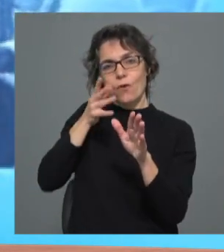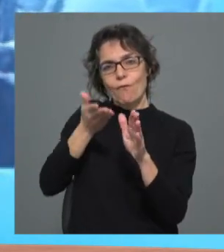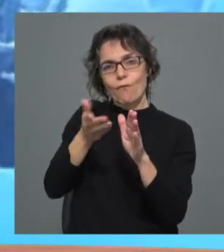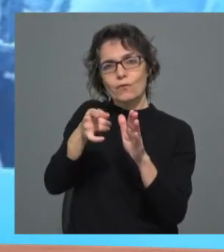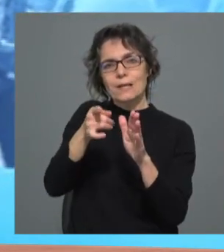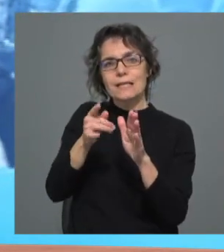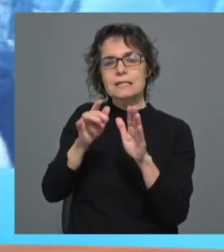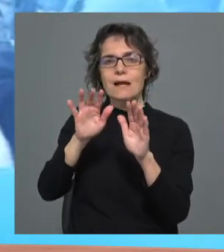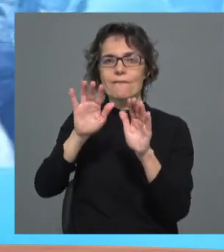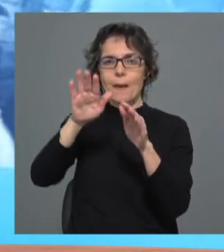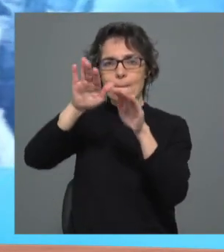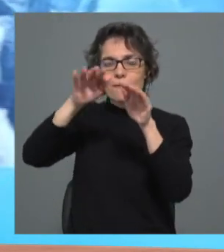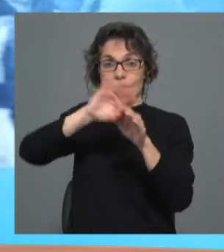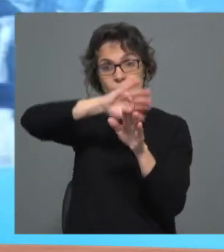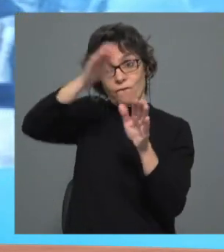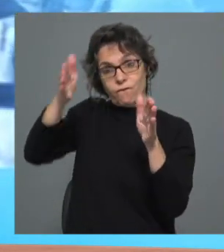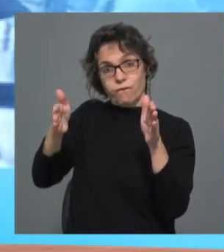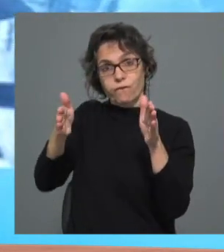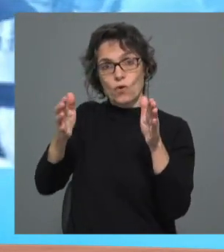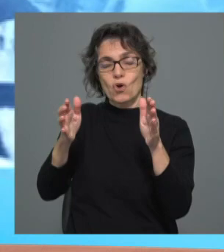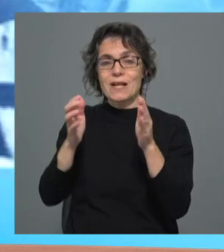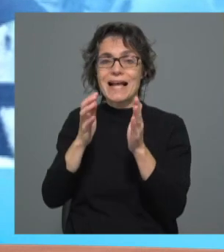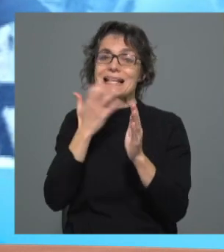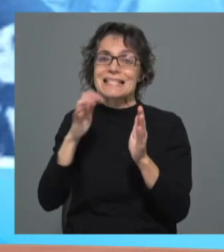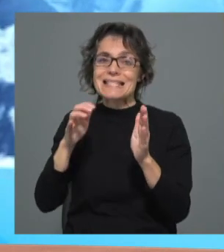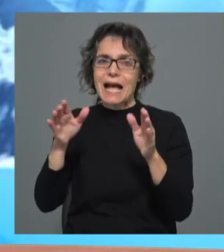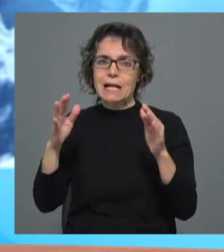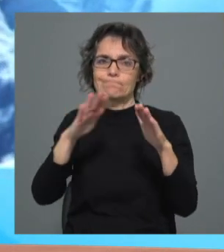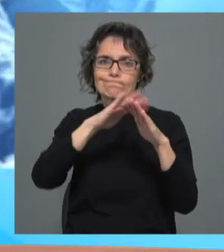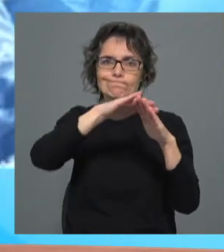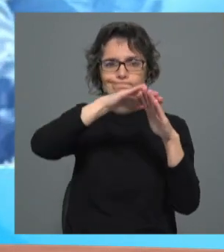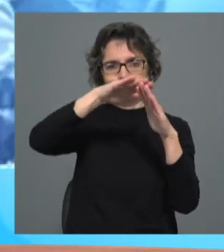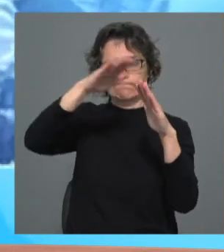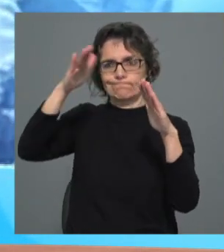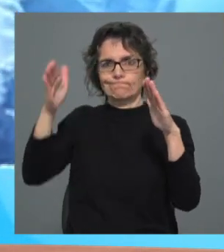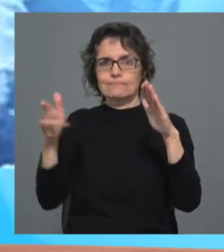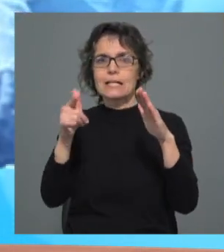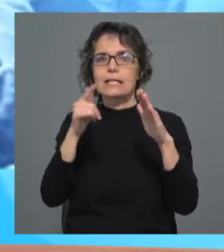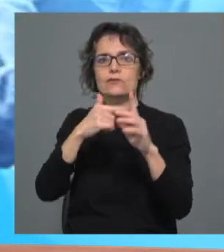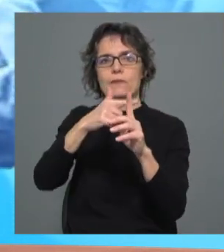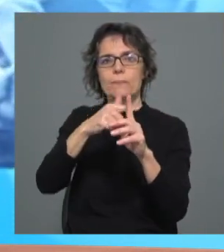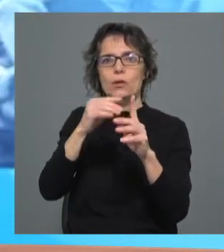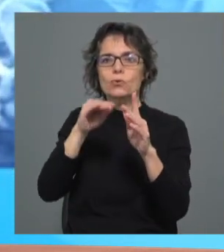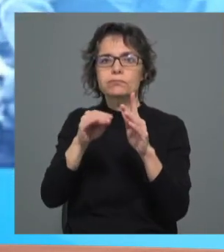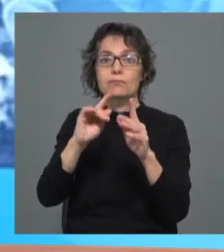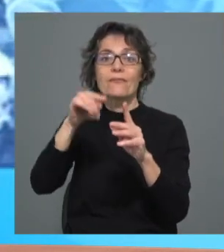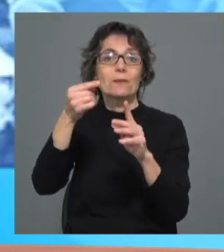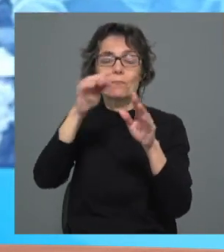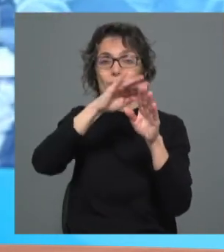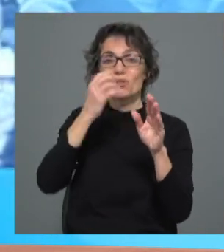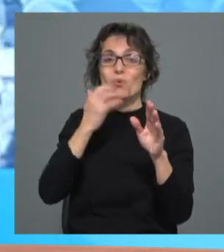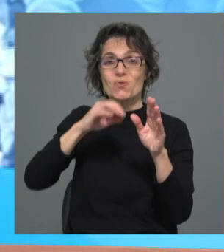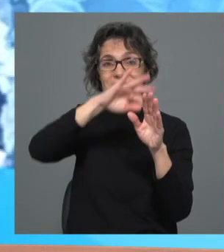isto ajudava a manter a temperatura. Ora, chegava a um ponto em que o sal praticamente estava queimado, já não tinha